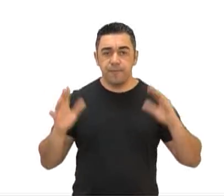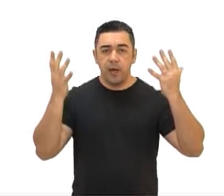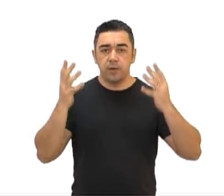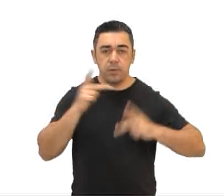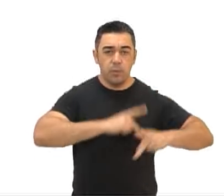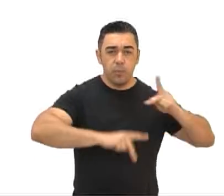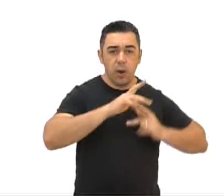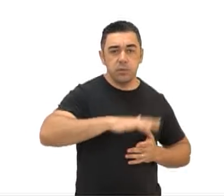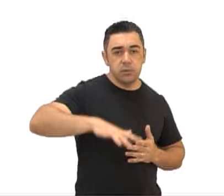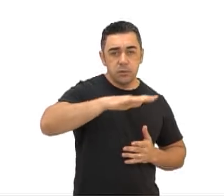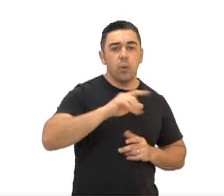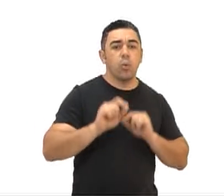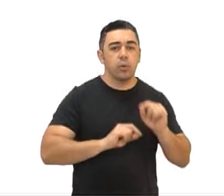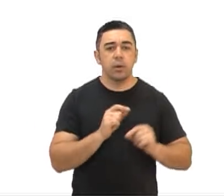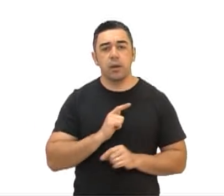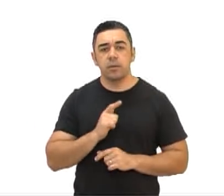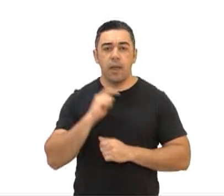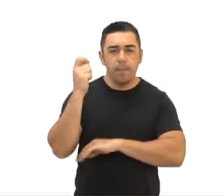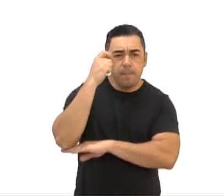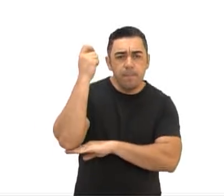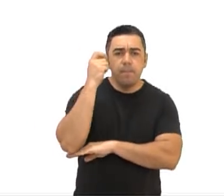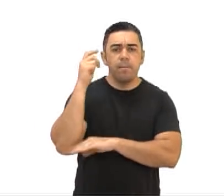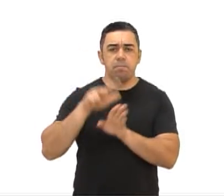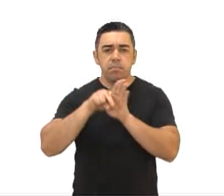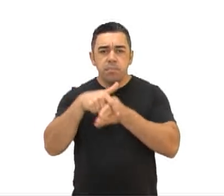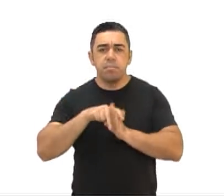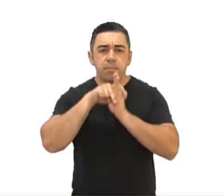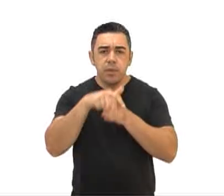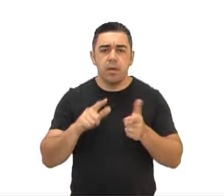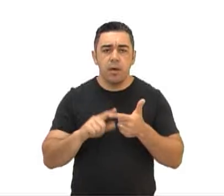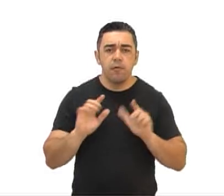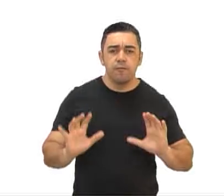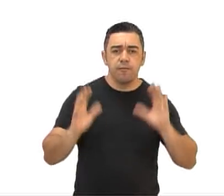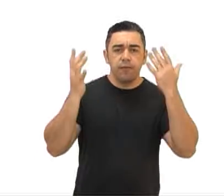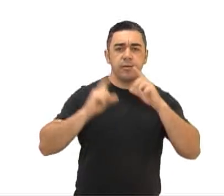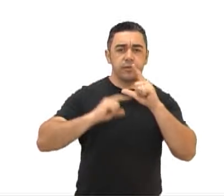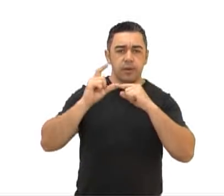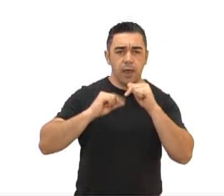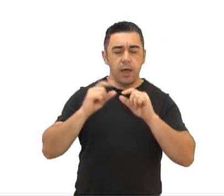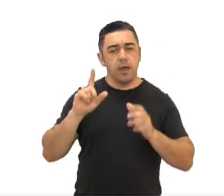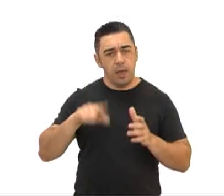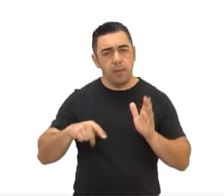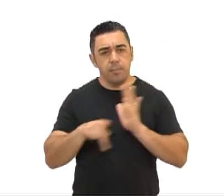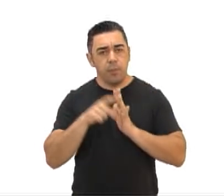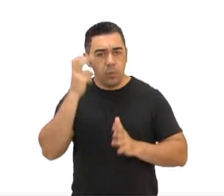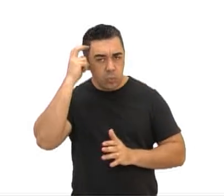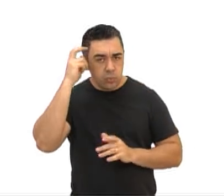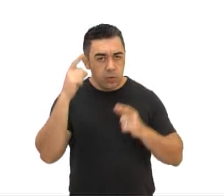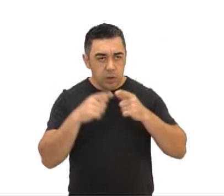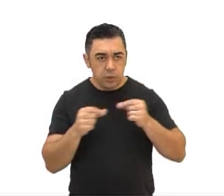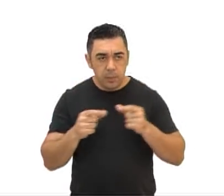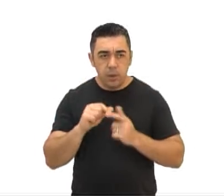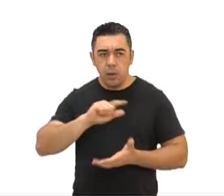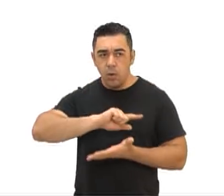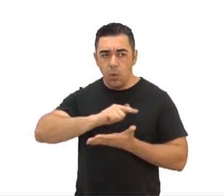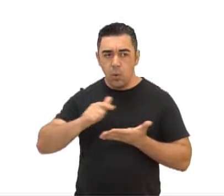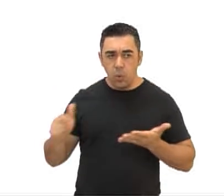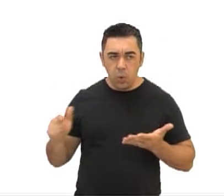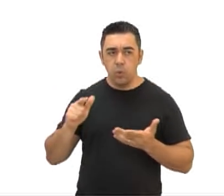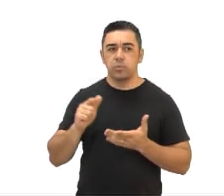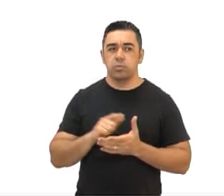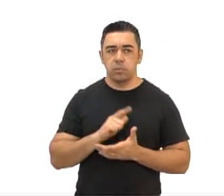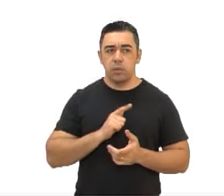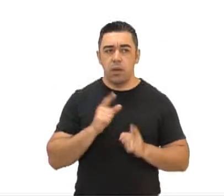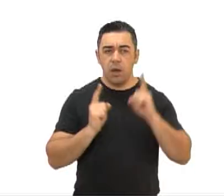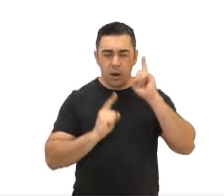que nós vamos ter ali, peão de boiadeiro, festival das estrelas, que reflete lá a cultura japonesa, entre outras que eu relacionei